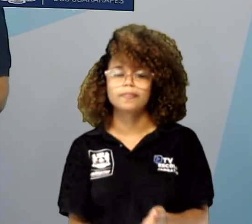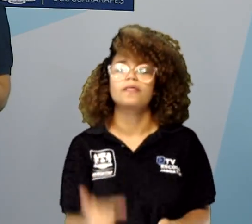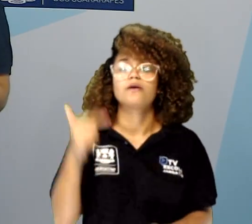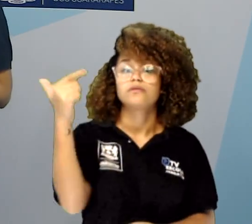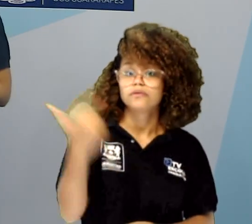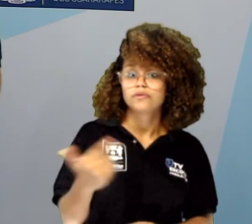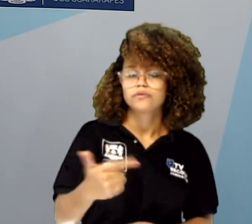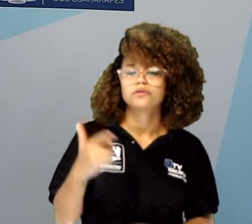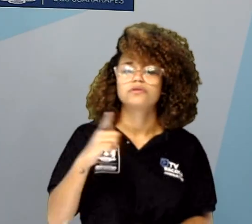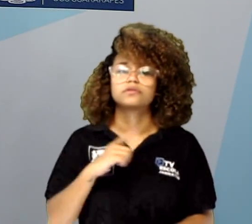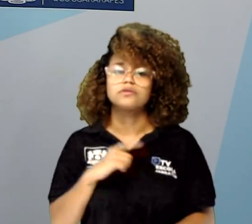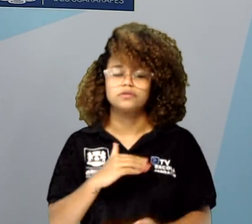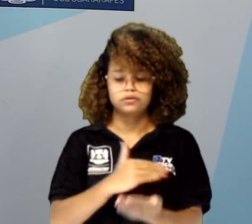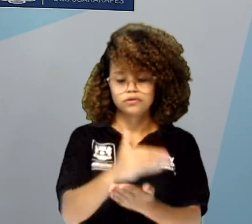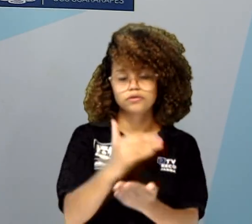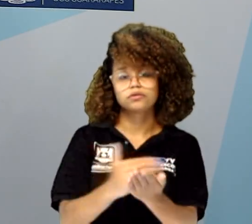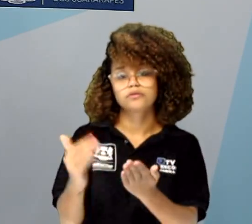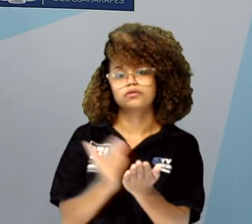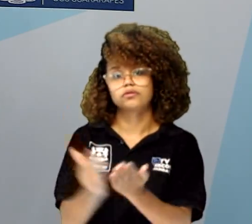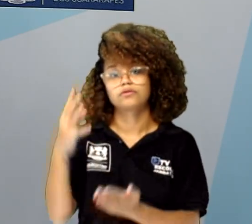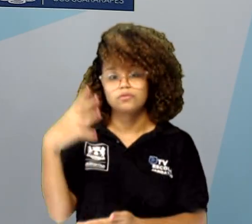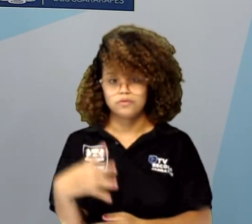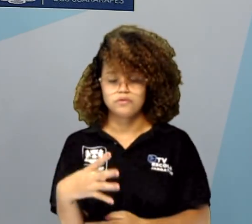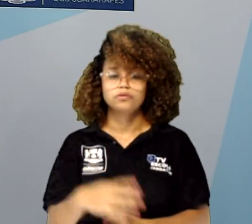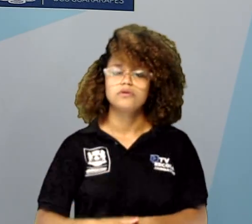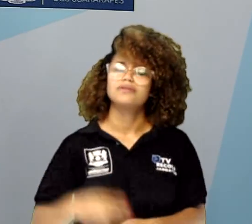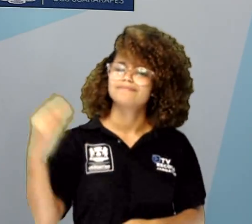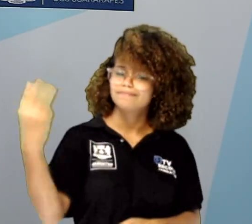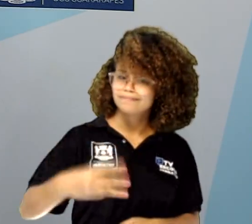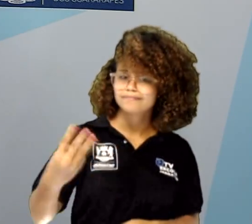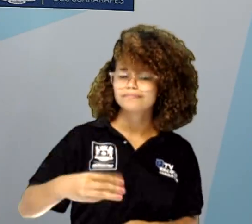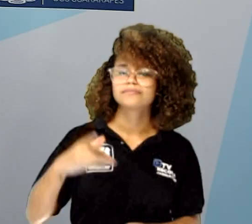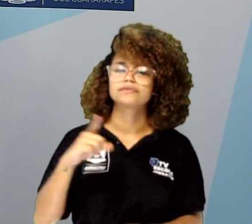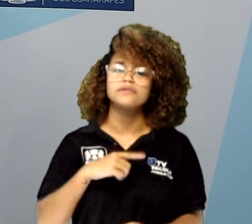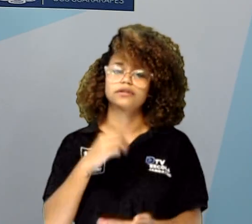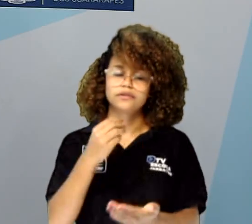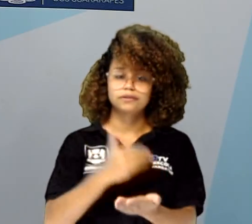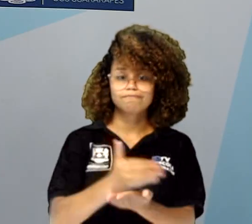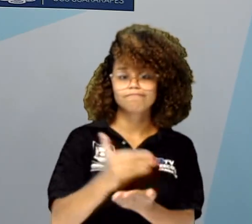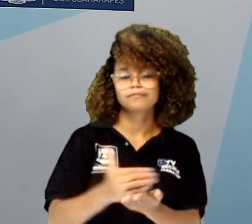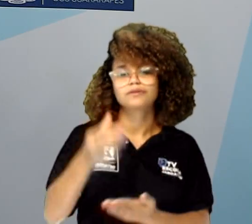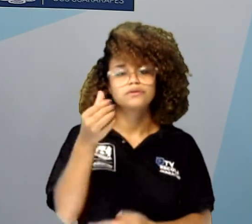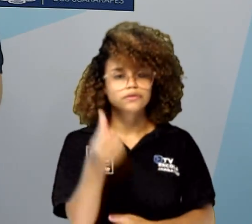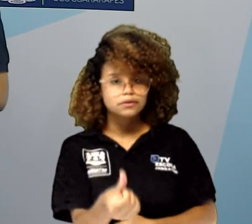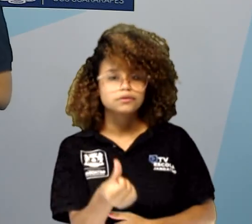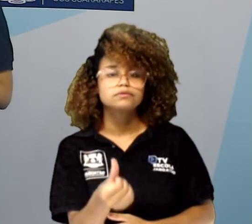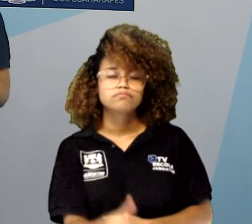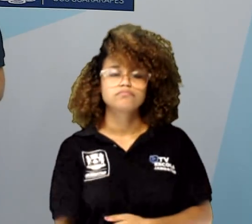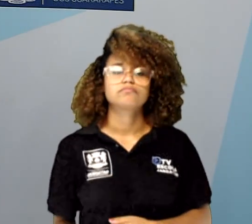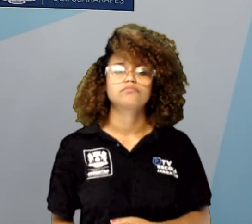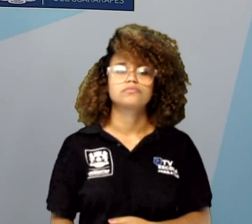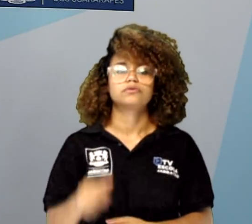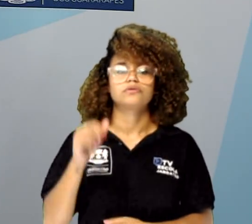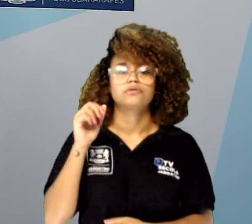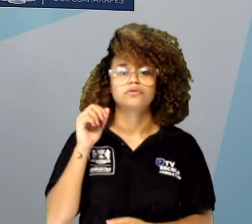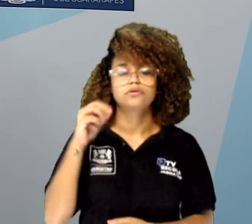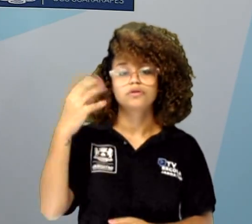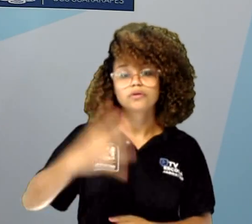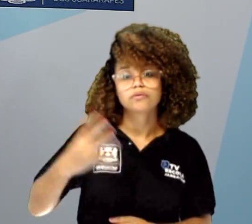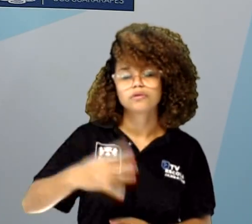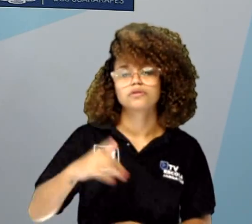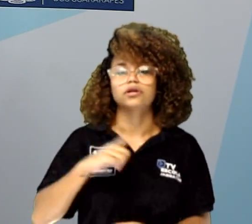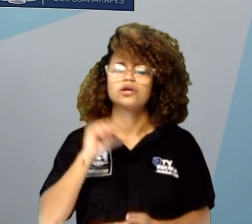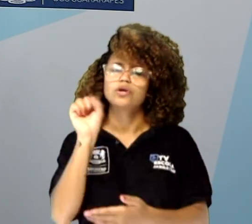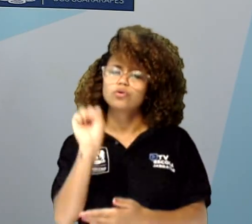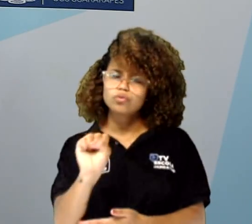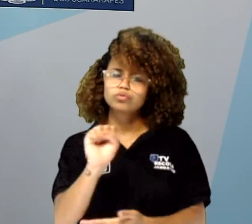tem uma divisão em 4 partes. Na terceira, uma divisão em 6 partes. E na última, uma divisão em 8 partes. O